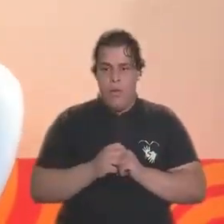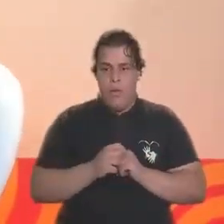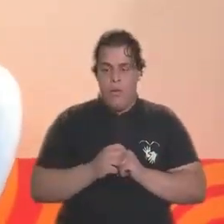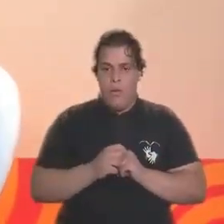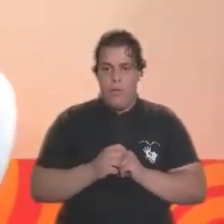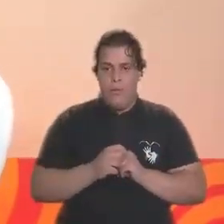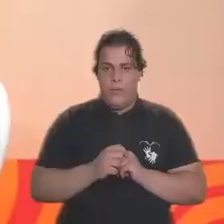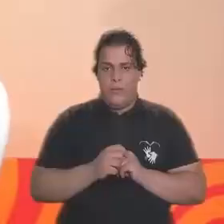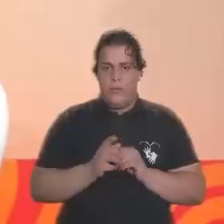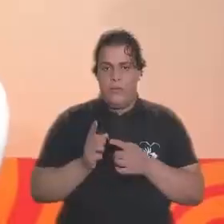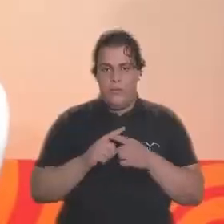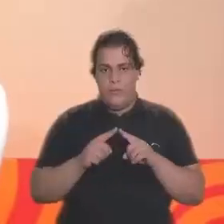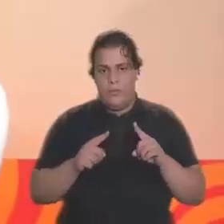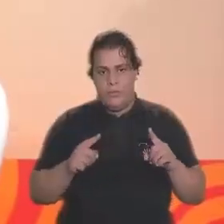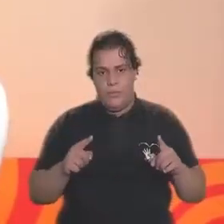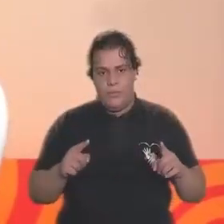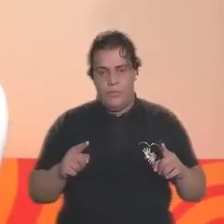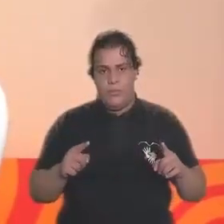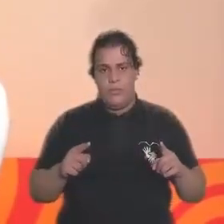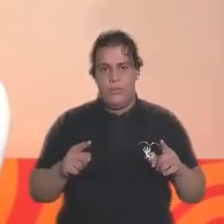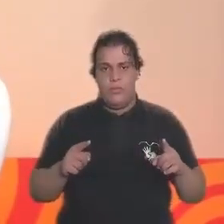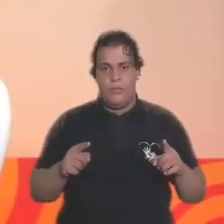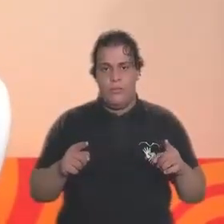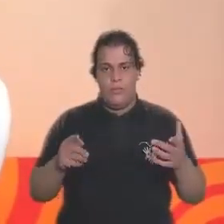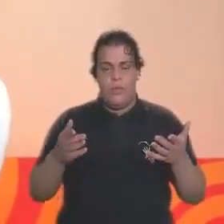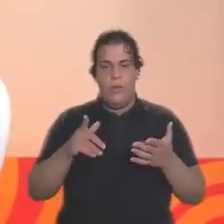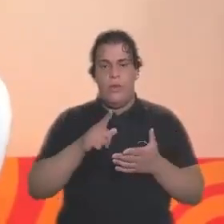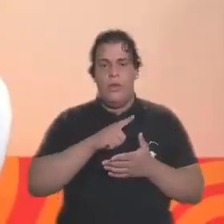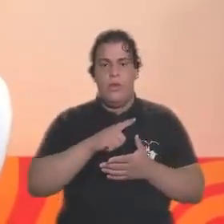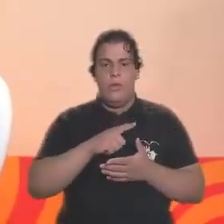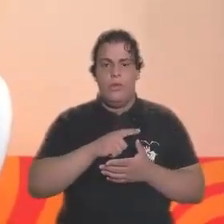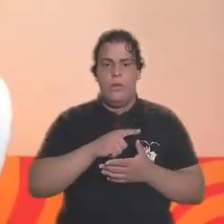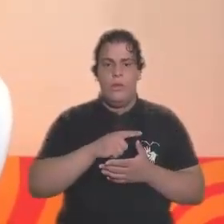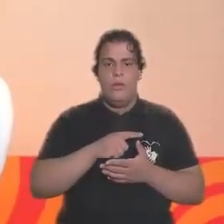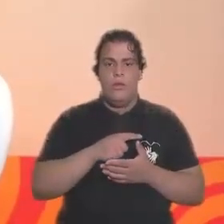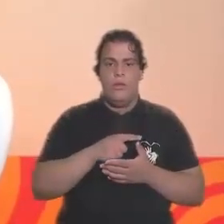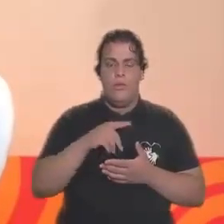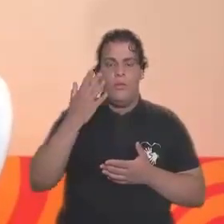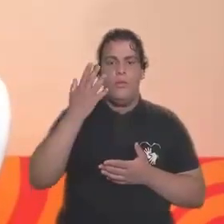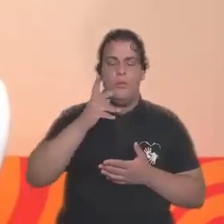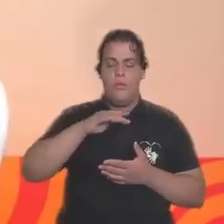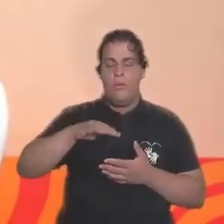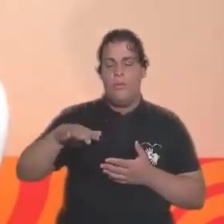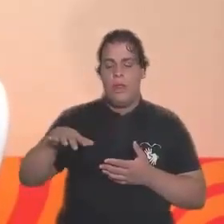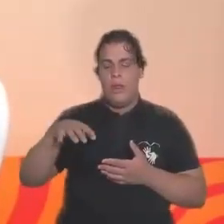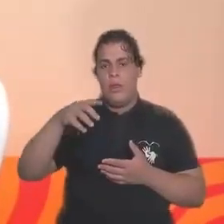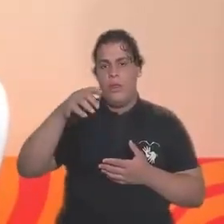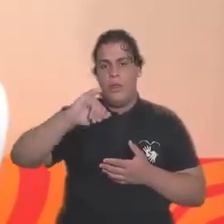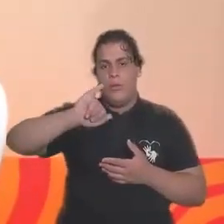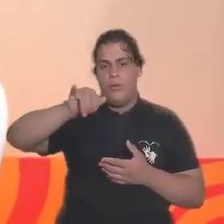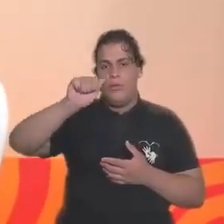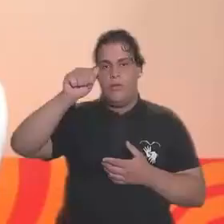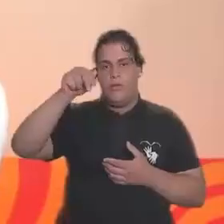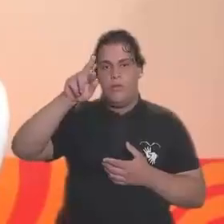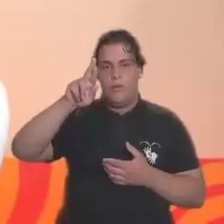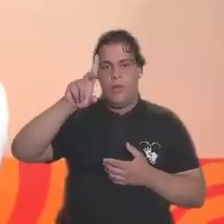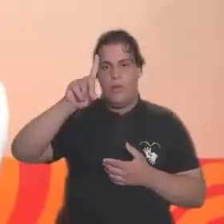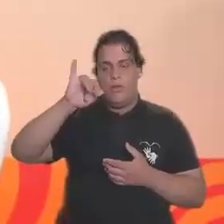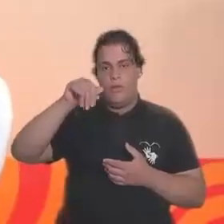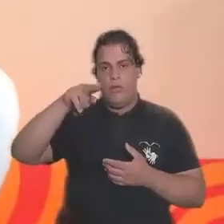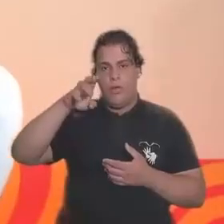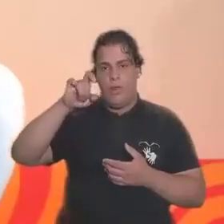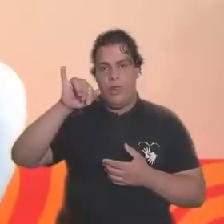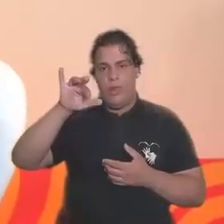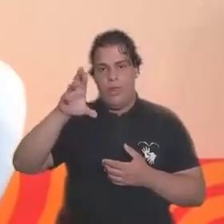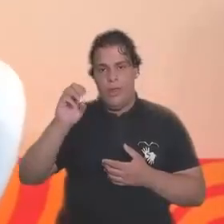jardineiro, Secretaria de Meio Ambiente e PDSA, e eu gostaria de agradecer o Vinícius, a Roberta, a Cristiane, a secretária Lília, o prefeito